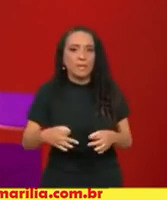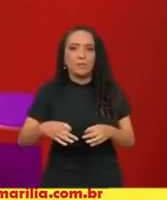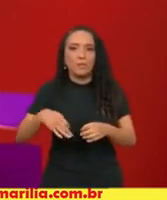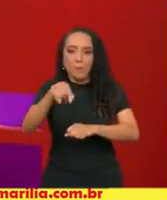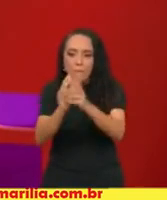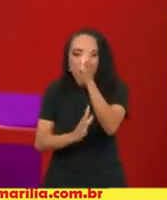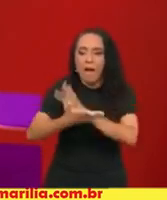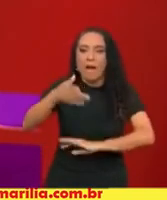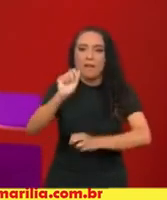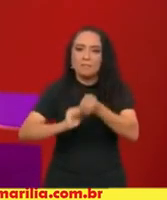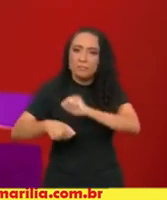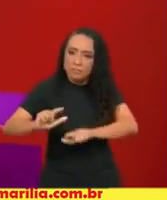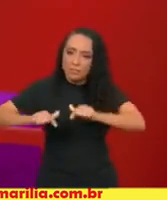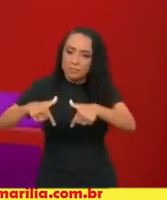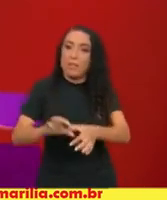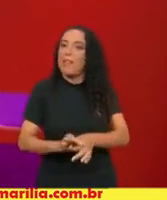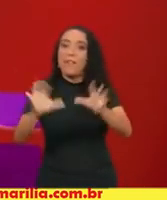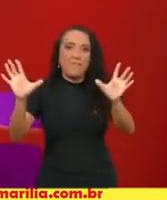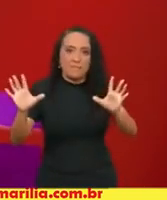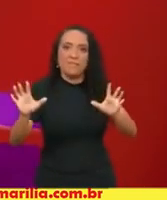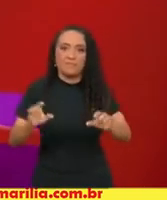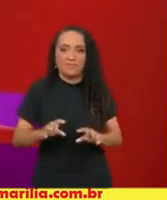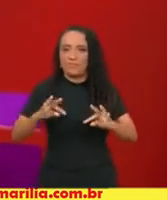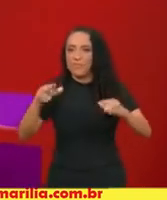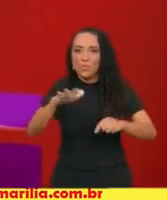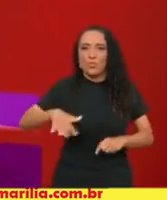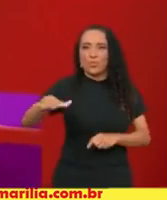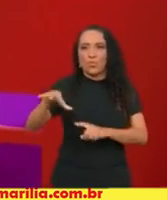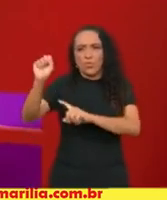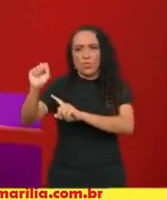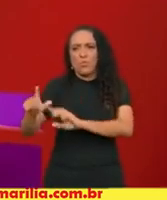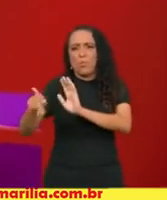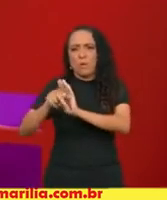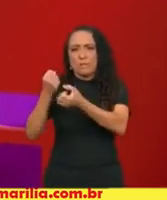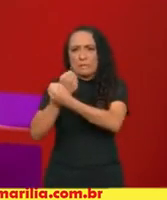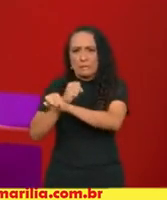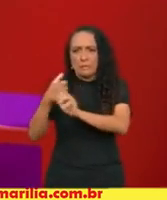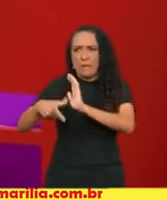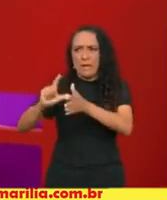de obra livre do ponto de vista do Estado Nacional Norte-Americano como um todo, né? O Sul era escravista antes da Guerra